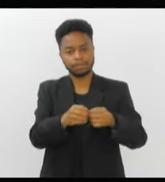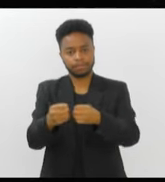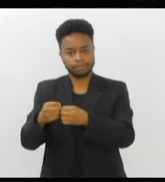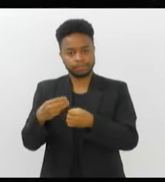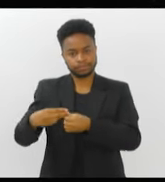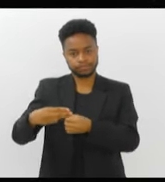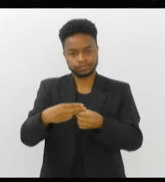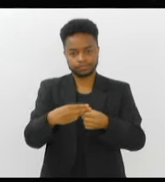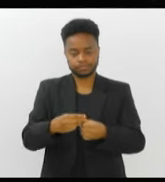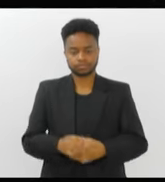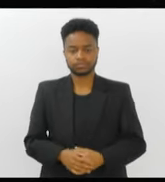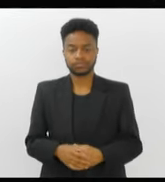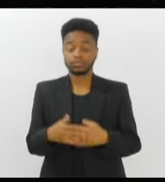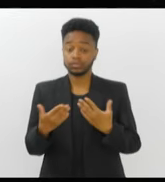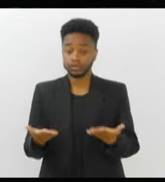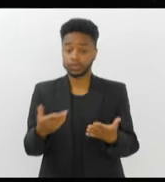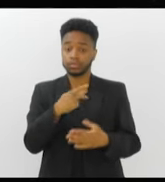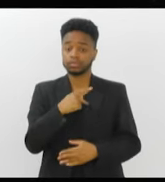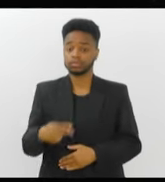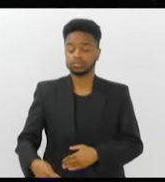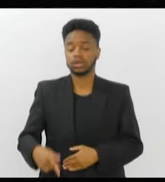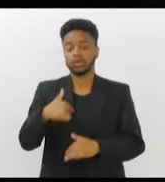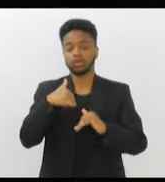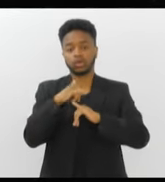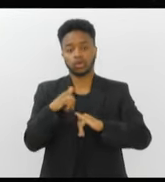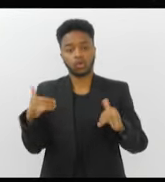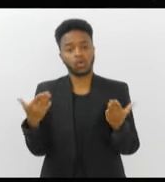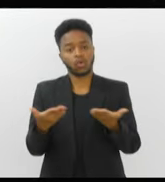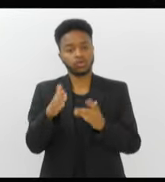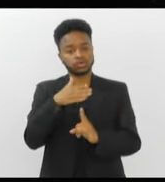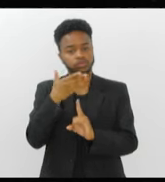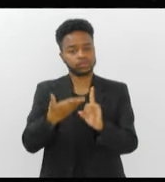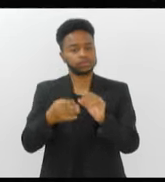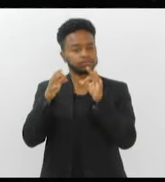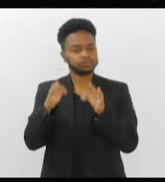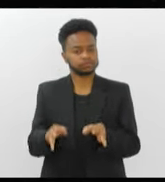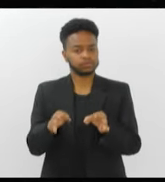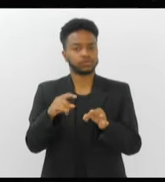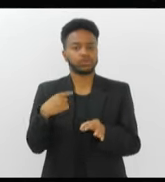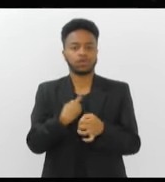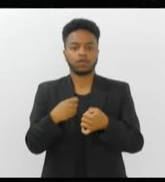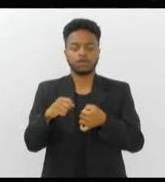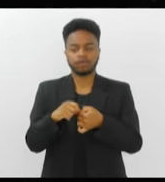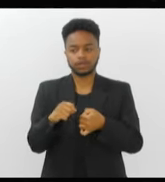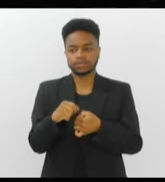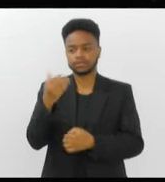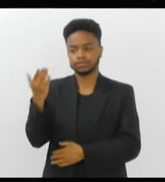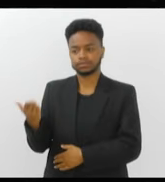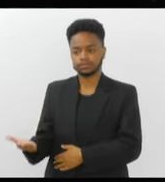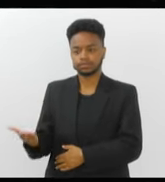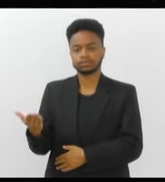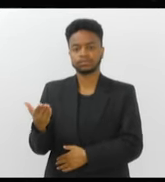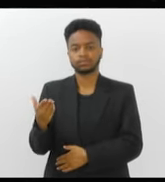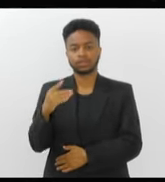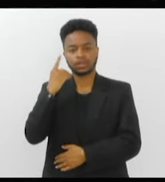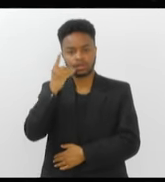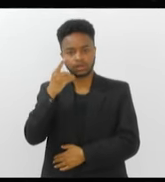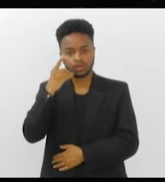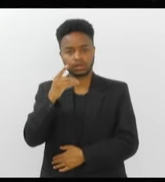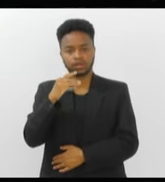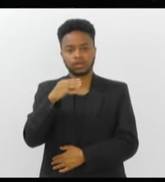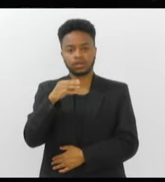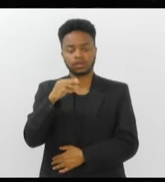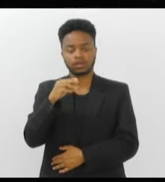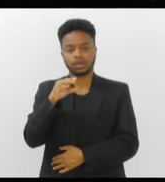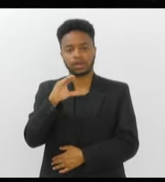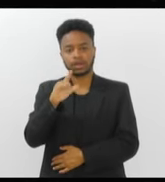presidente, dizer que é uma justa homenagem que esse parlamento vai prestar ao nosso saudoso deputado Cláudio